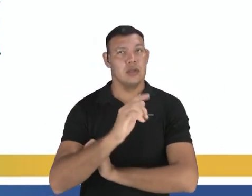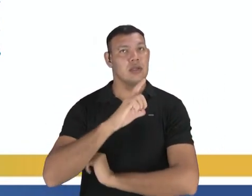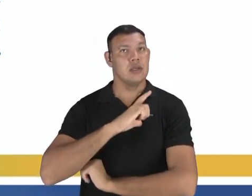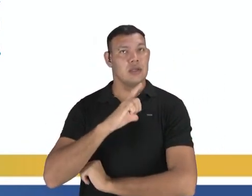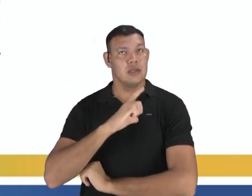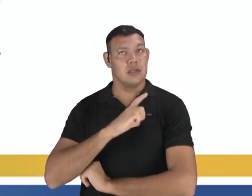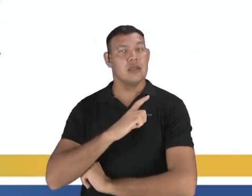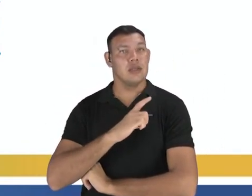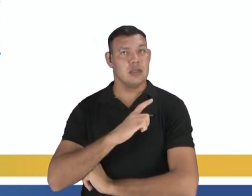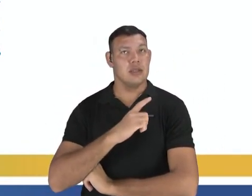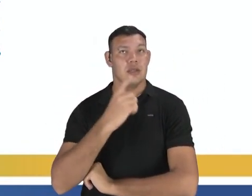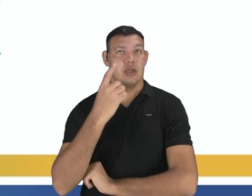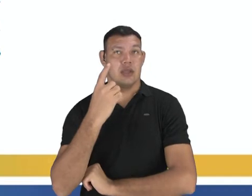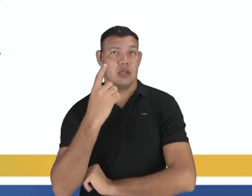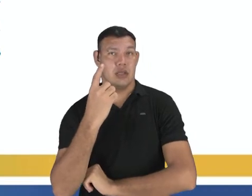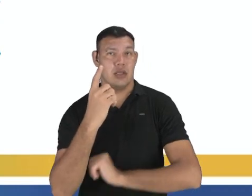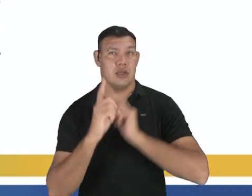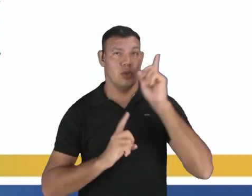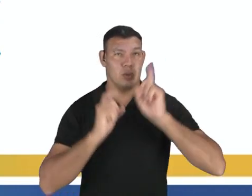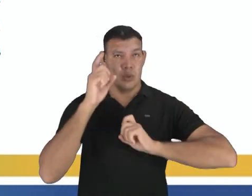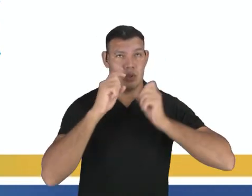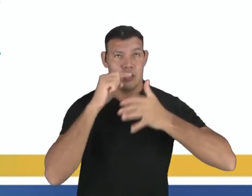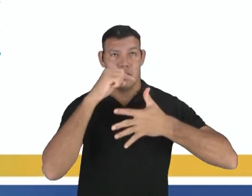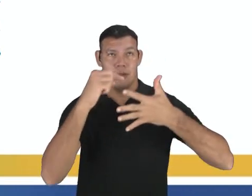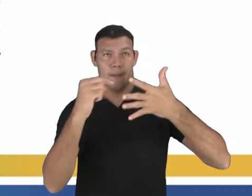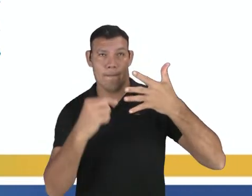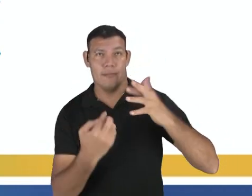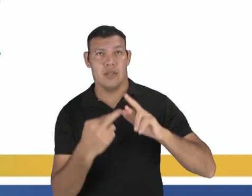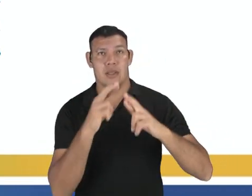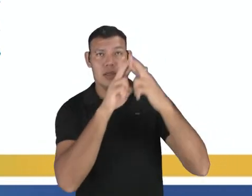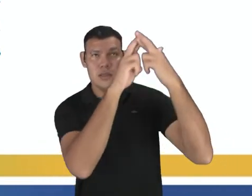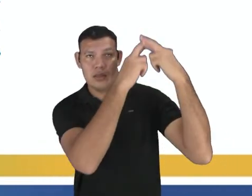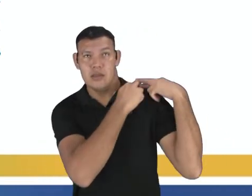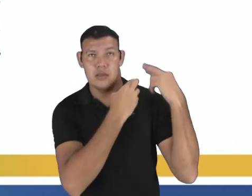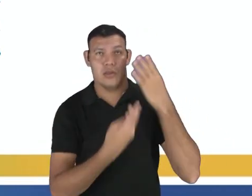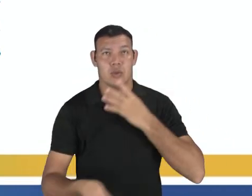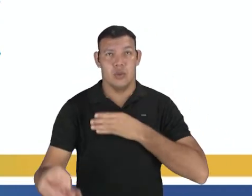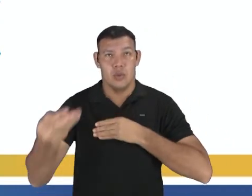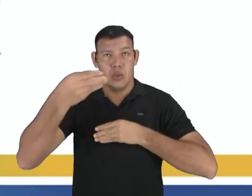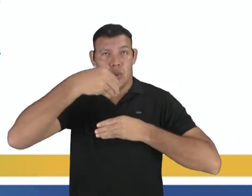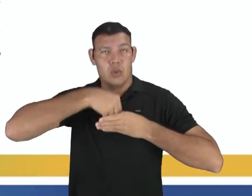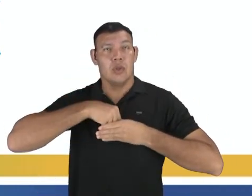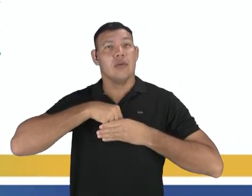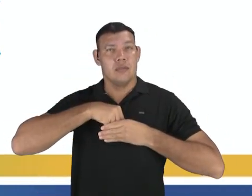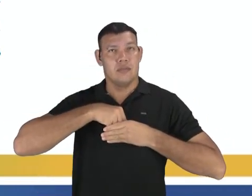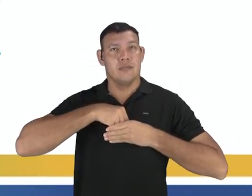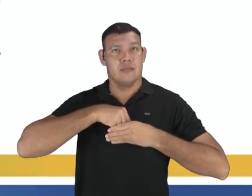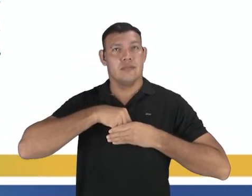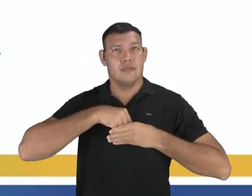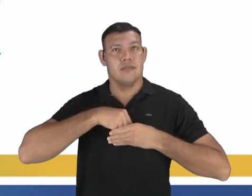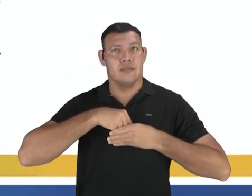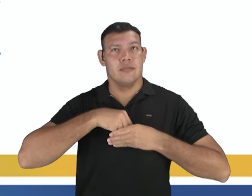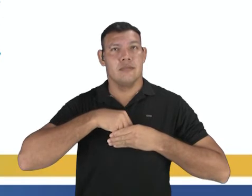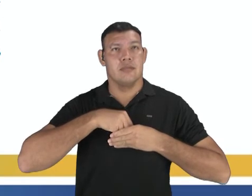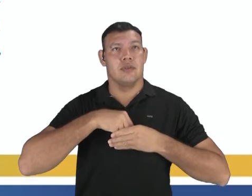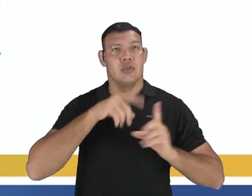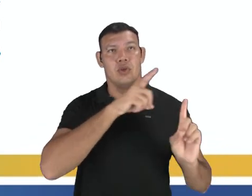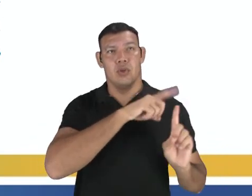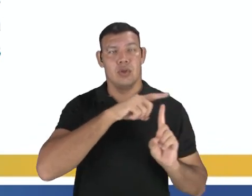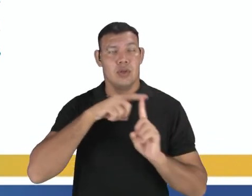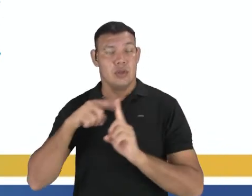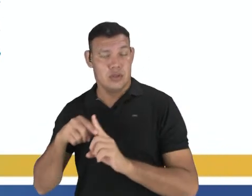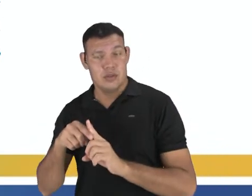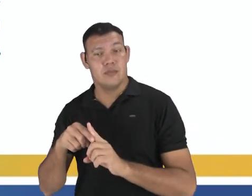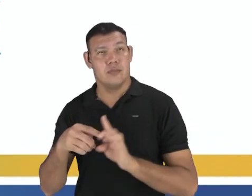se expressa elemento que é responsável pelo subjetivismo atribuído a esse tipo de composição. B. O